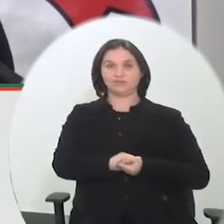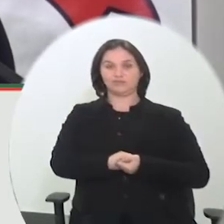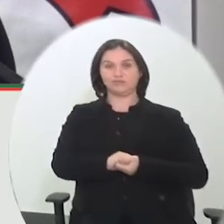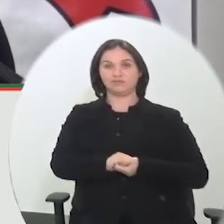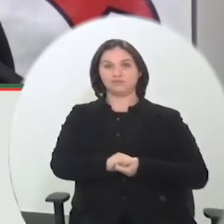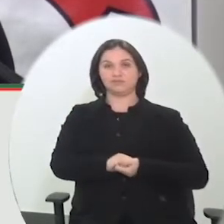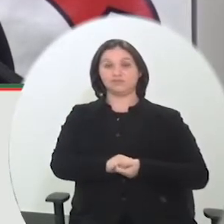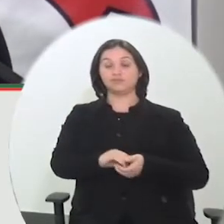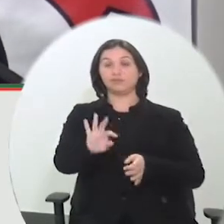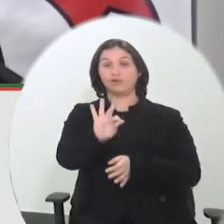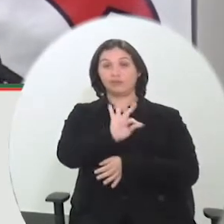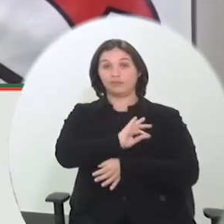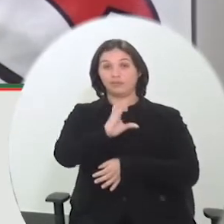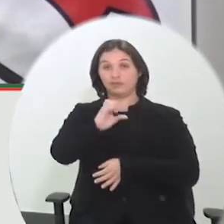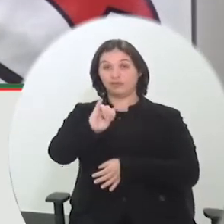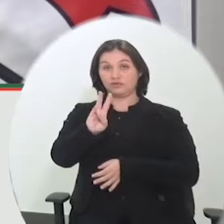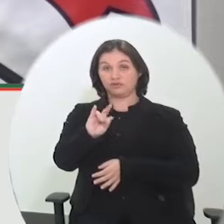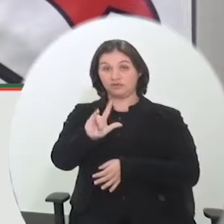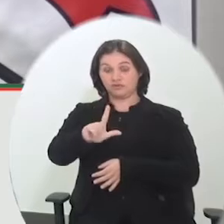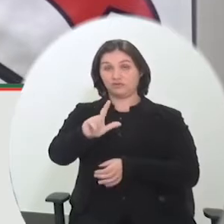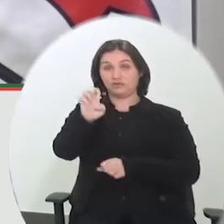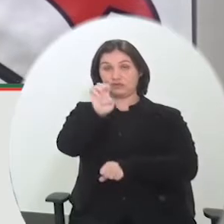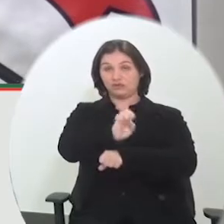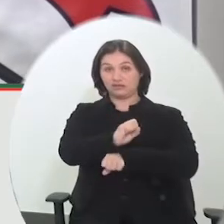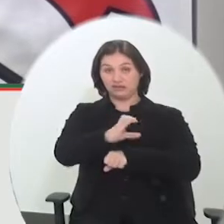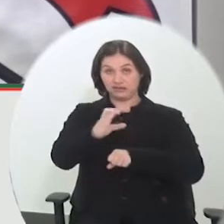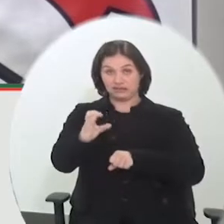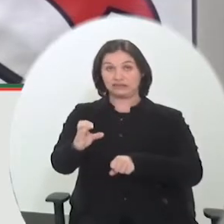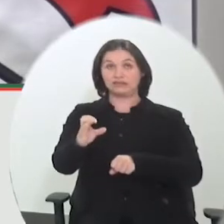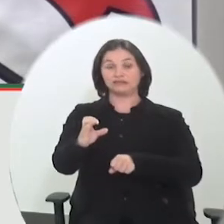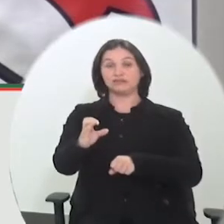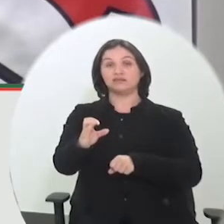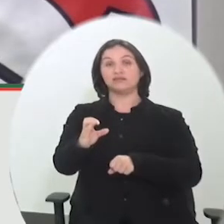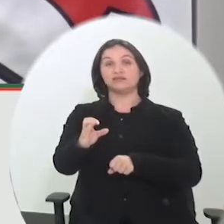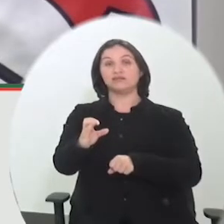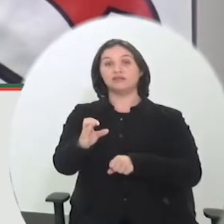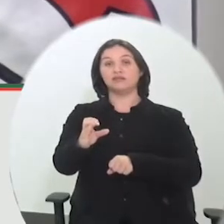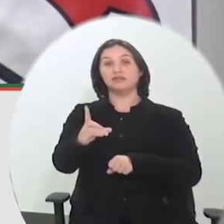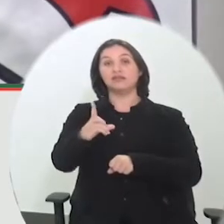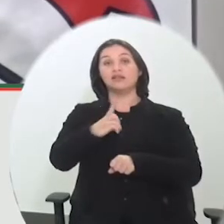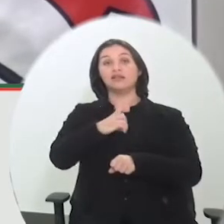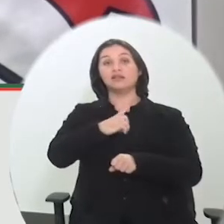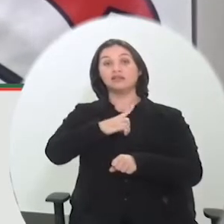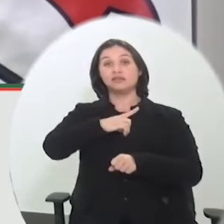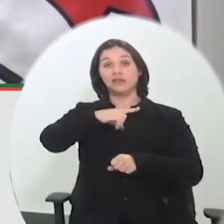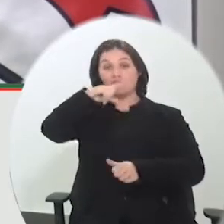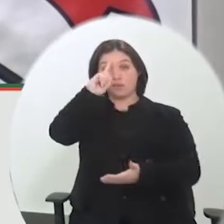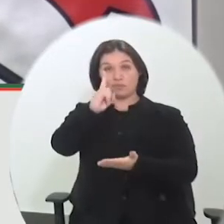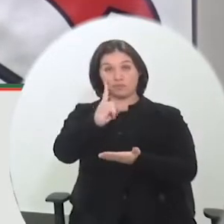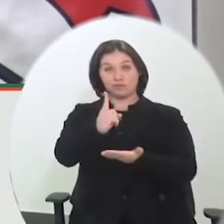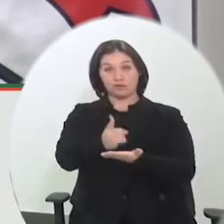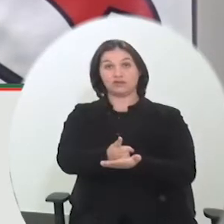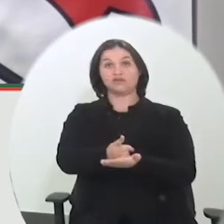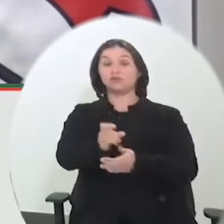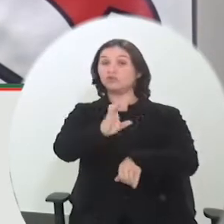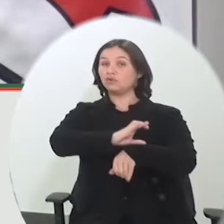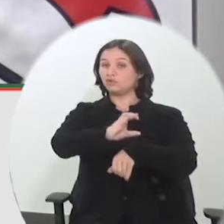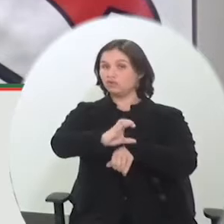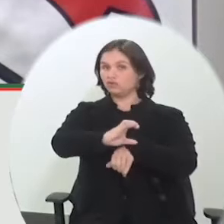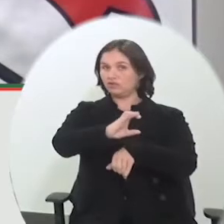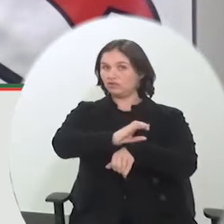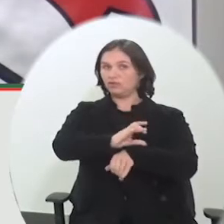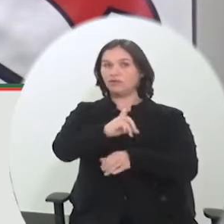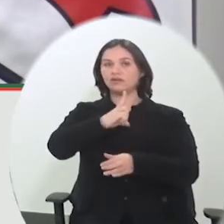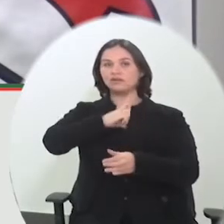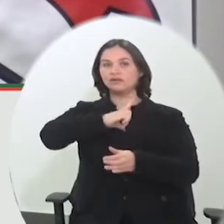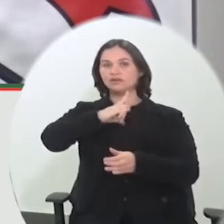A Polícia Civil do Estado de Santa Catarina possui atribuições constitucionais. Cabe à instituição, como função